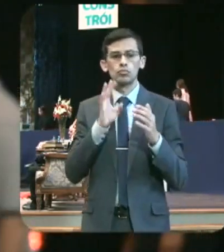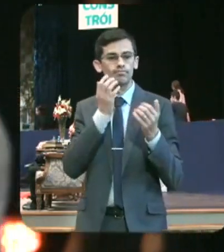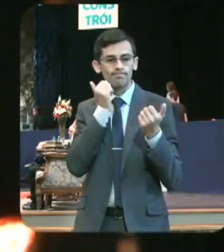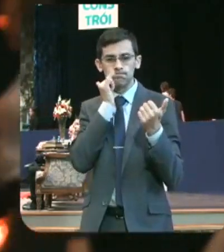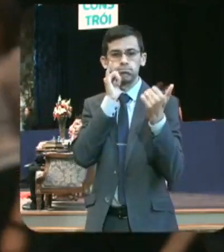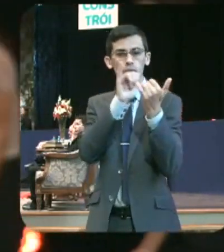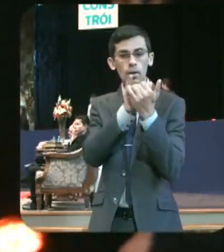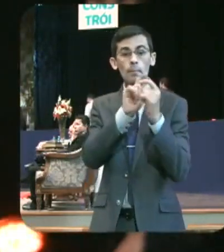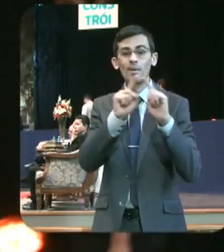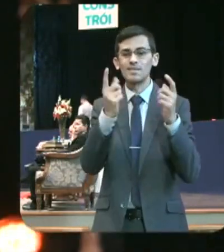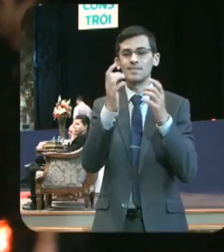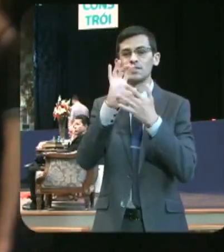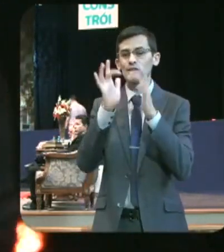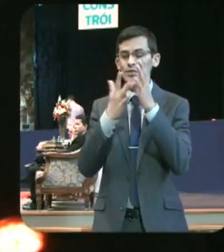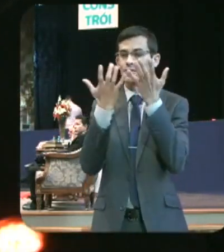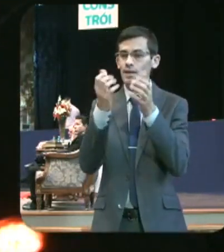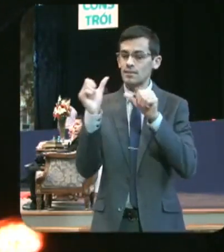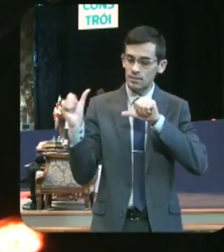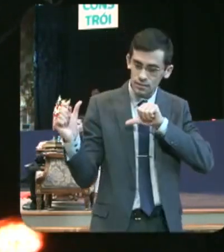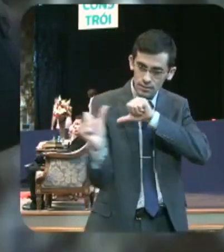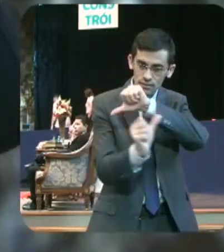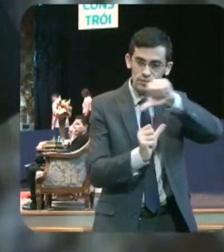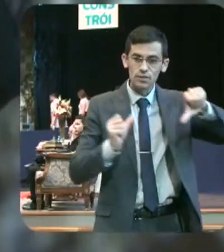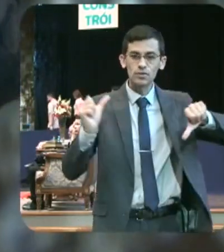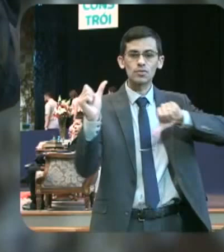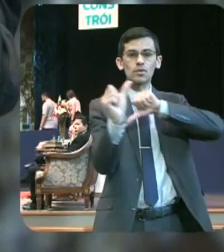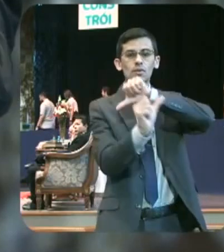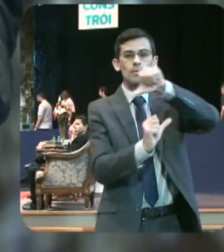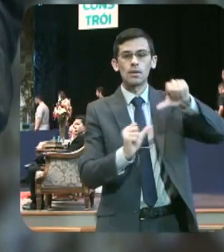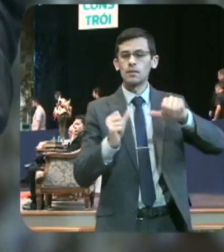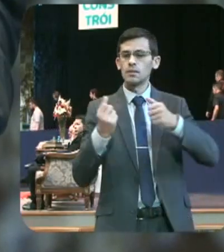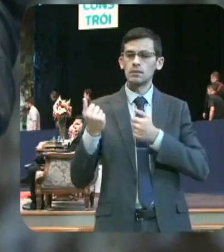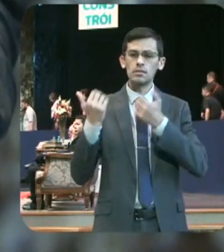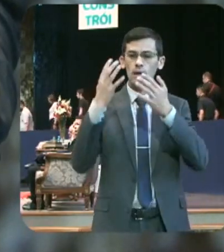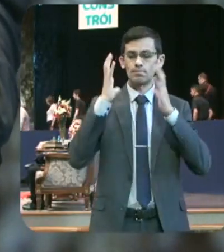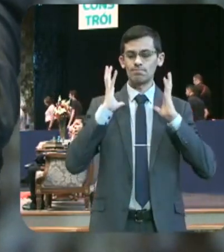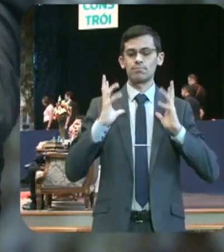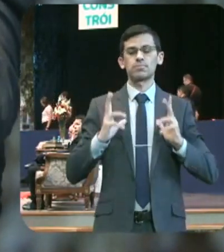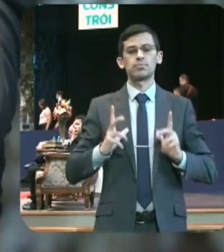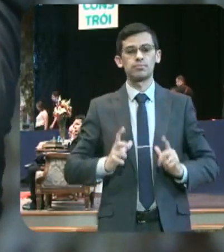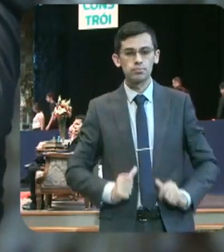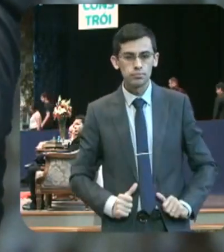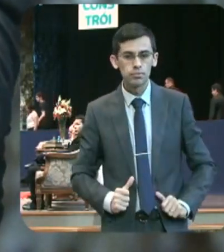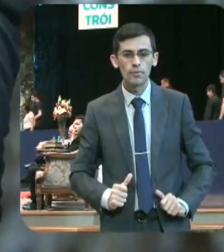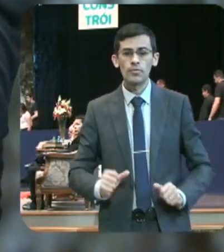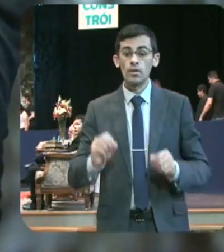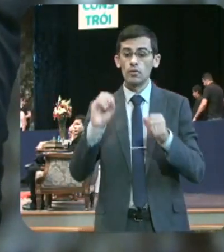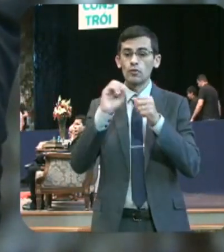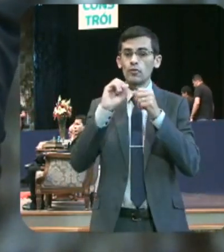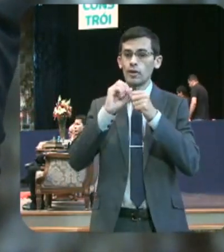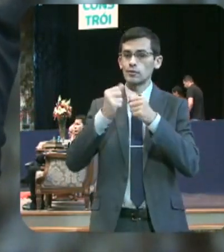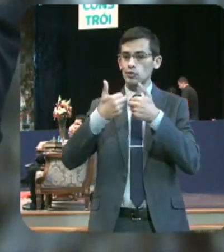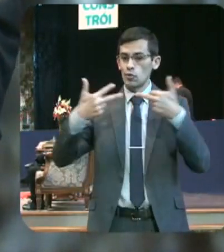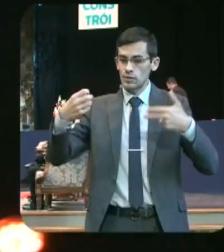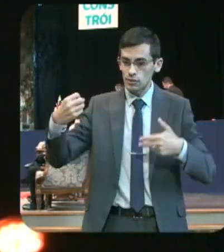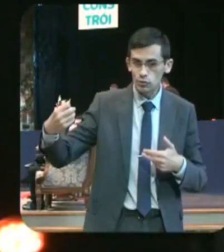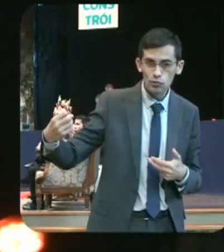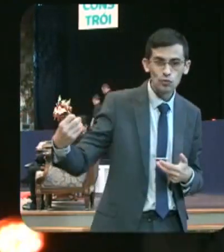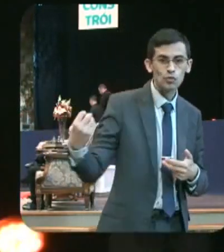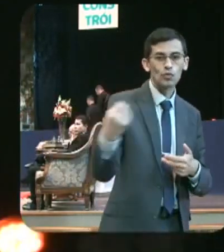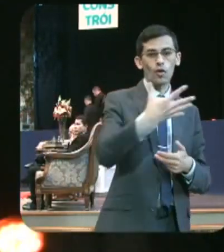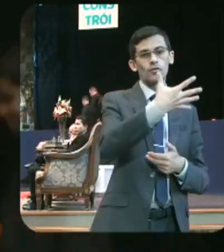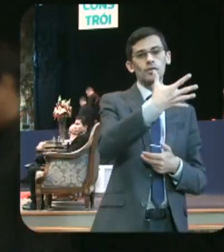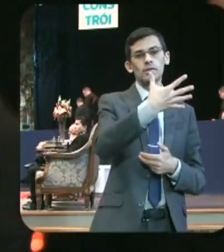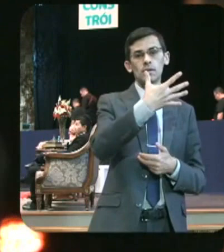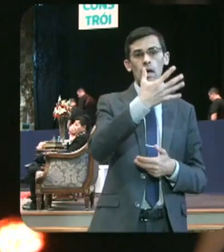perdoa, mas Ele transforma, Ele santifica, Ele faz novas coisas que a gente imagina